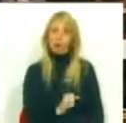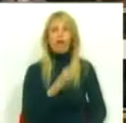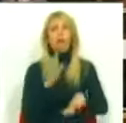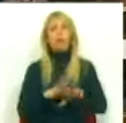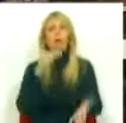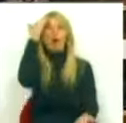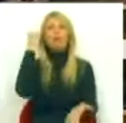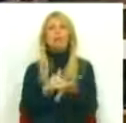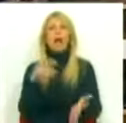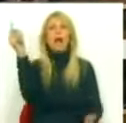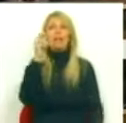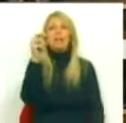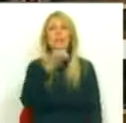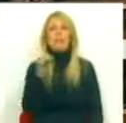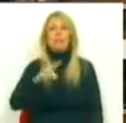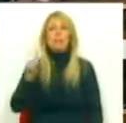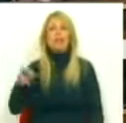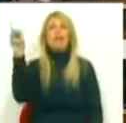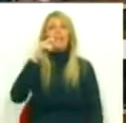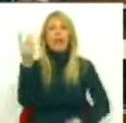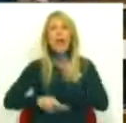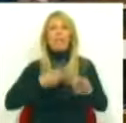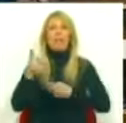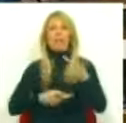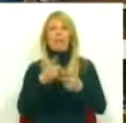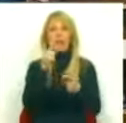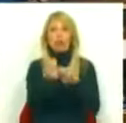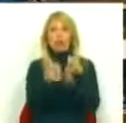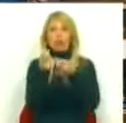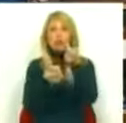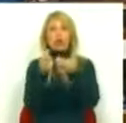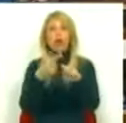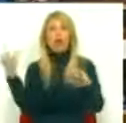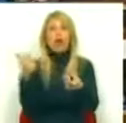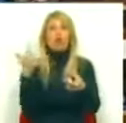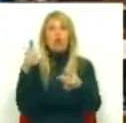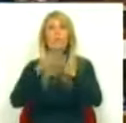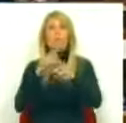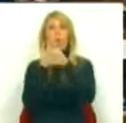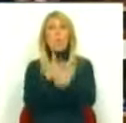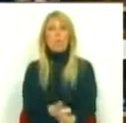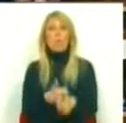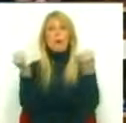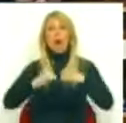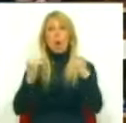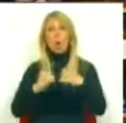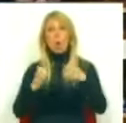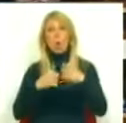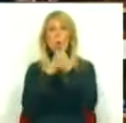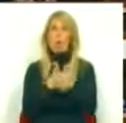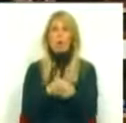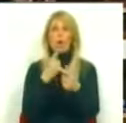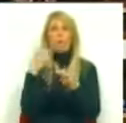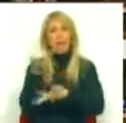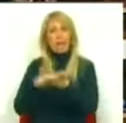da terceira avaliação intercalar que a Troika realizou no que tange ao cumprimento do memorando de entendimento. Bem lembrado. Este